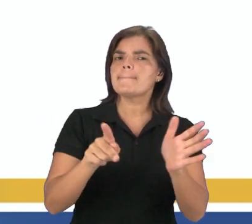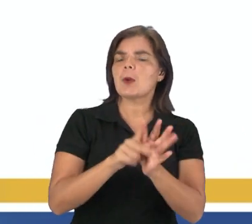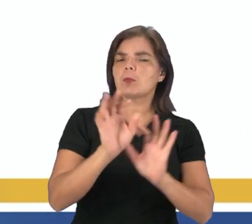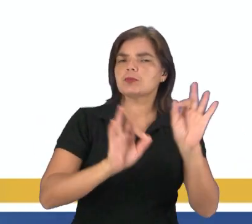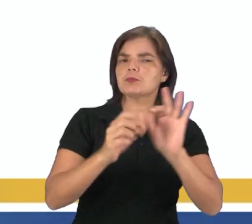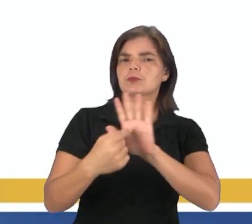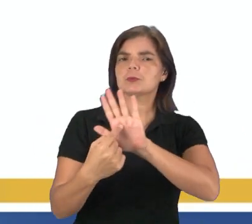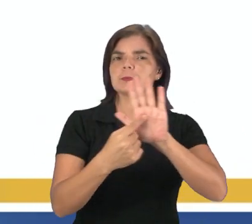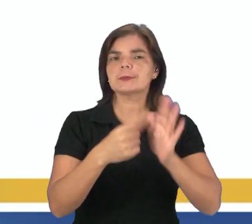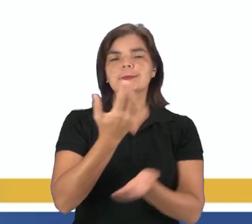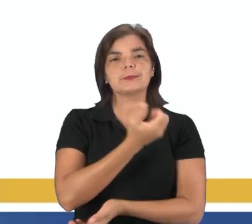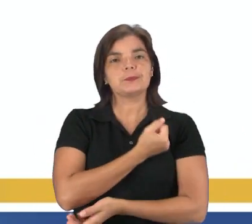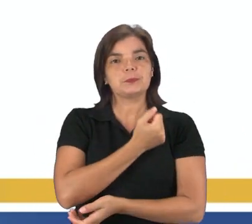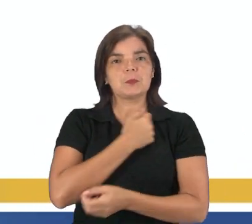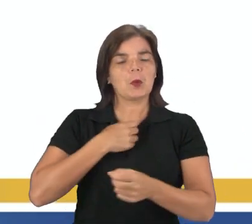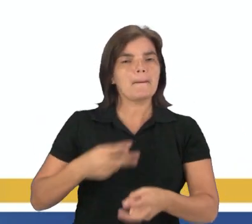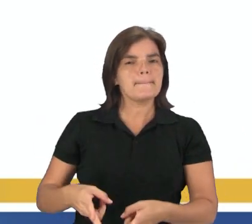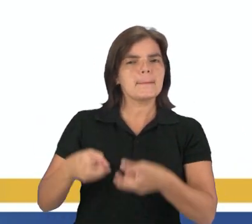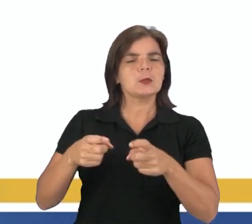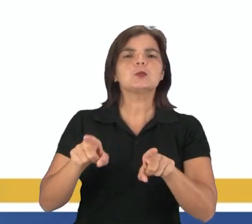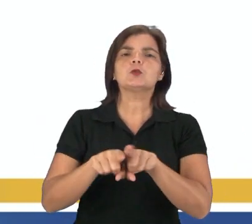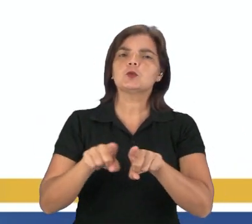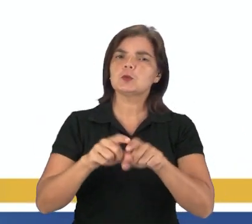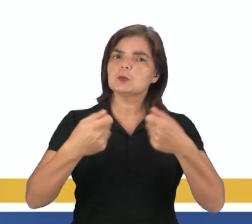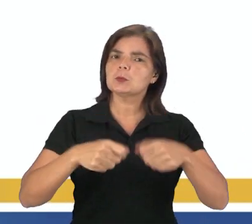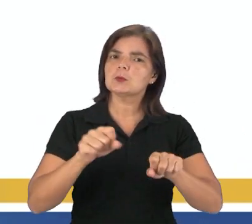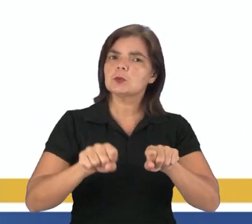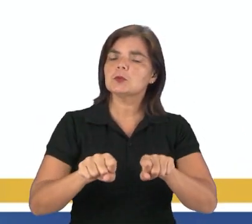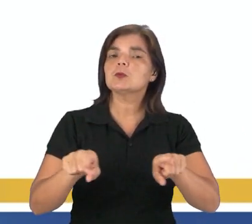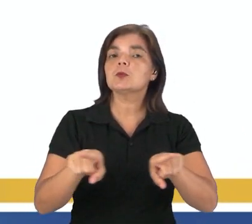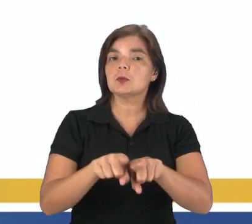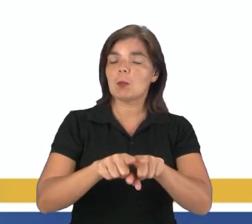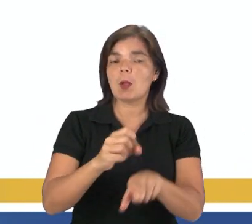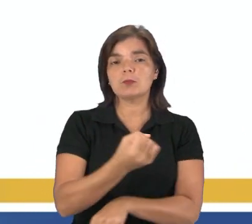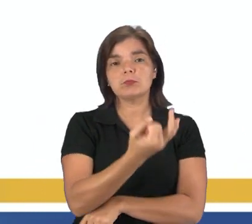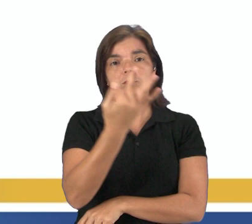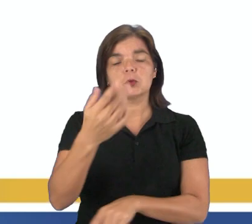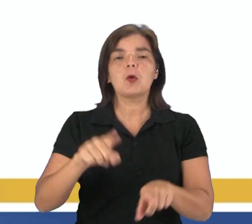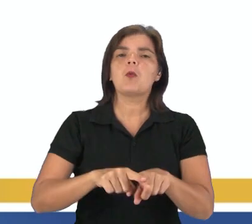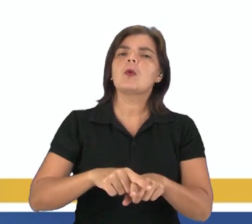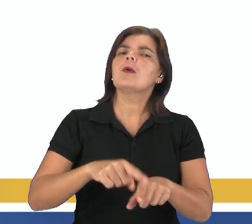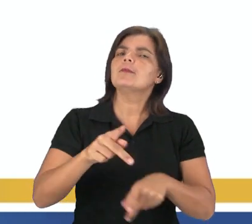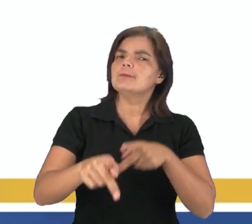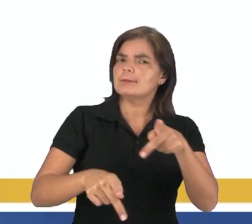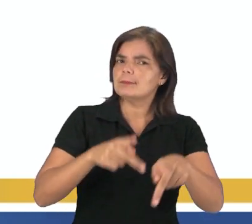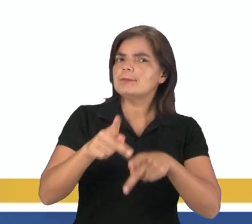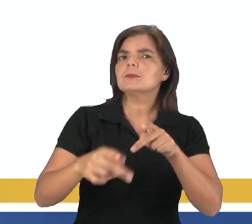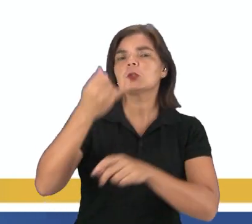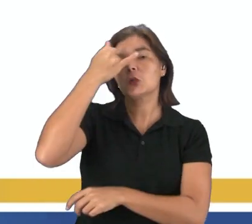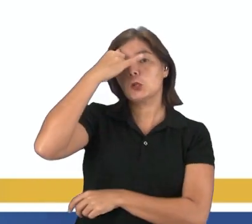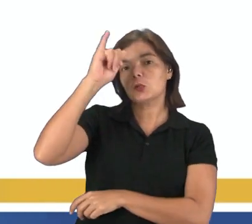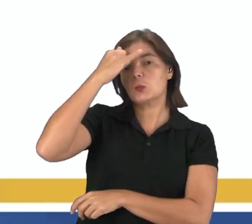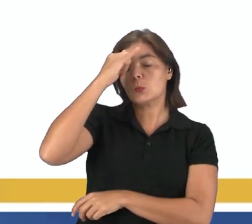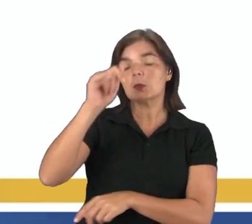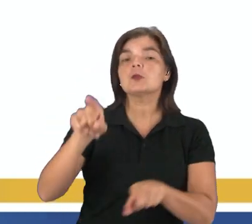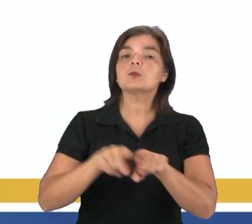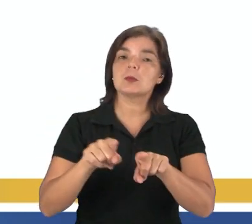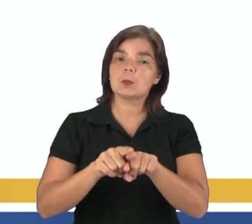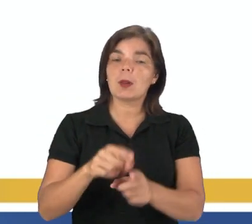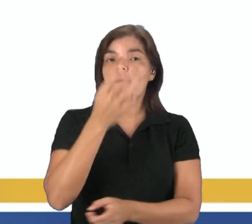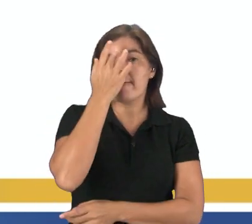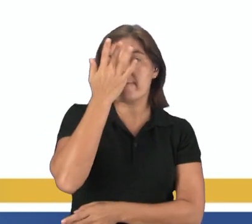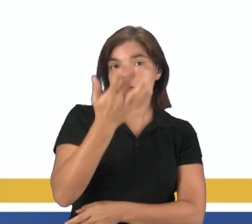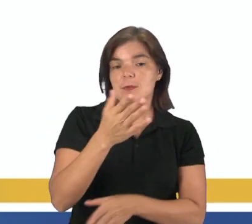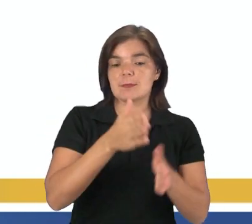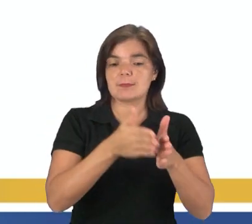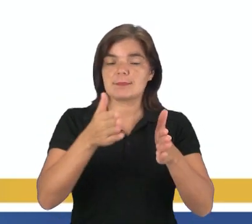forma de representar. Percebemos que, com a necessidade de contar e calcular, muitos povos criaram formas diferentes para